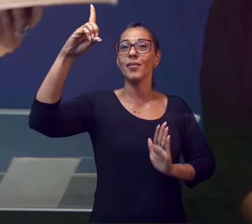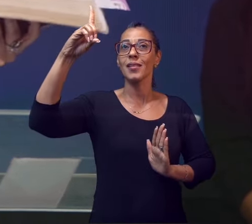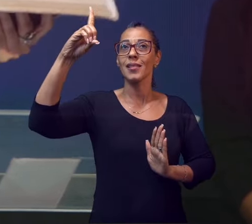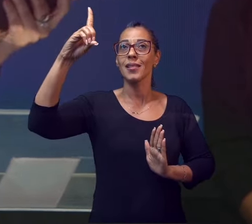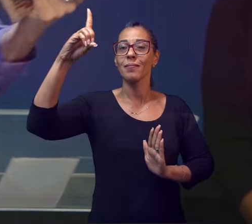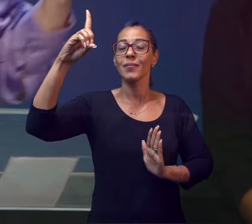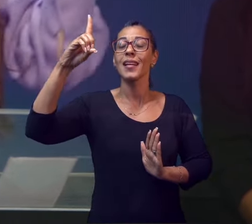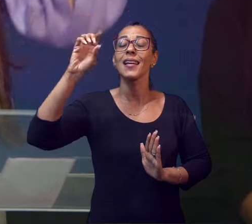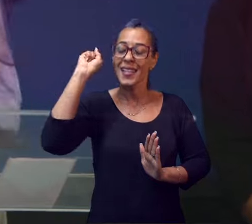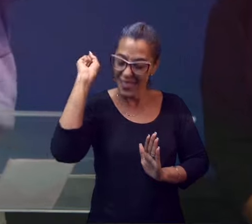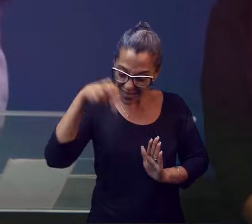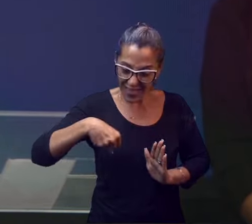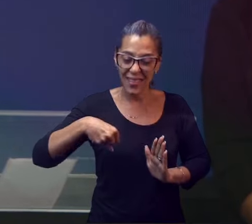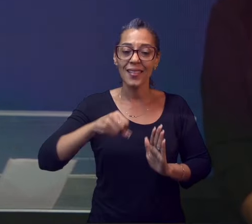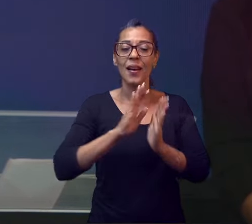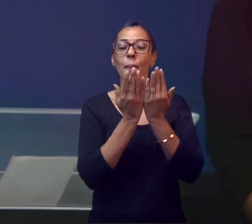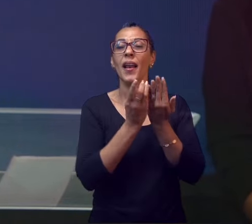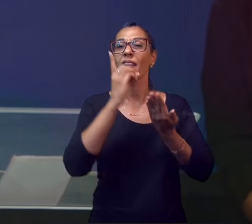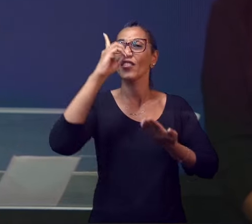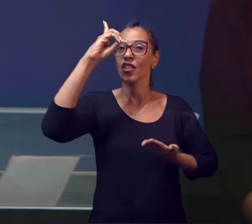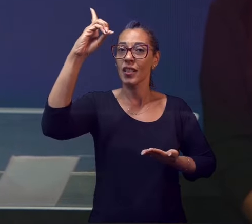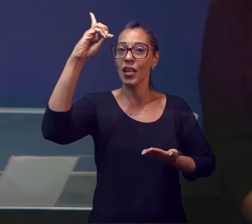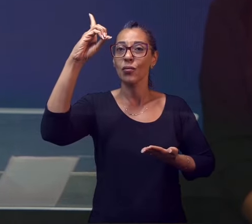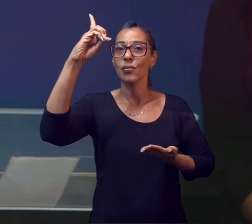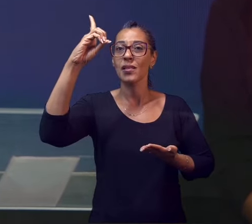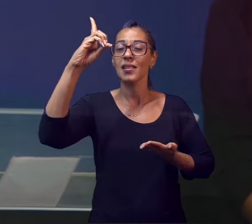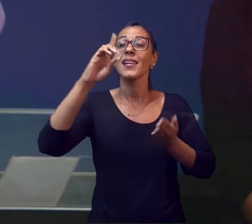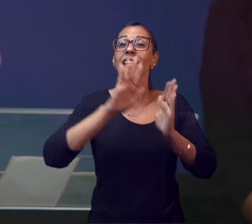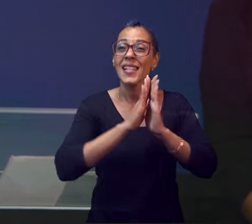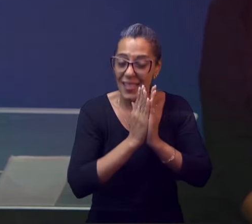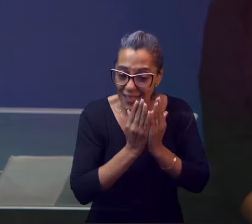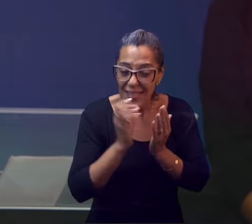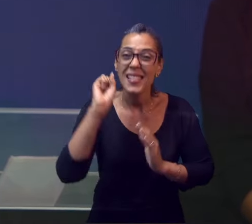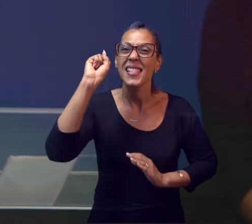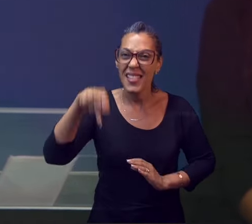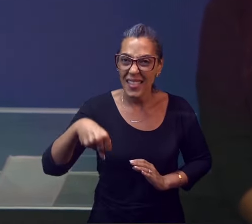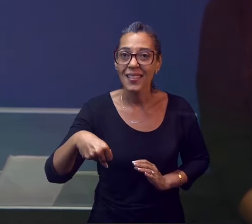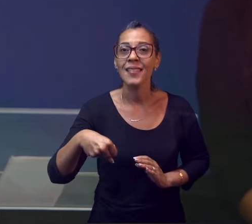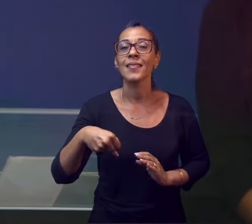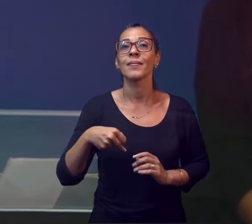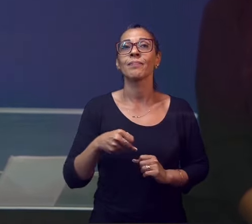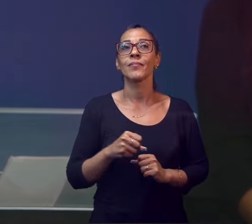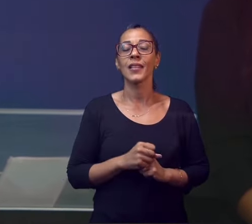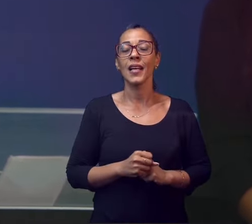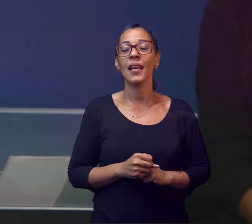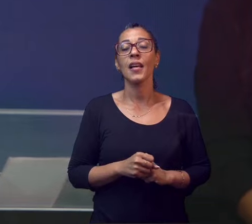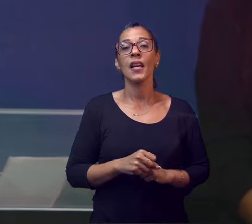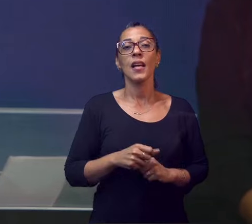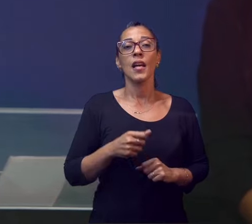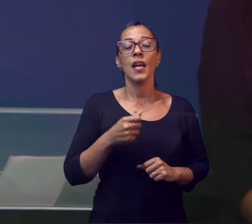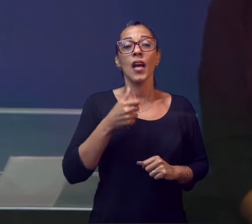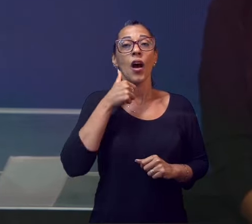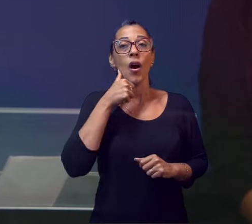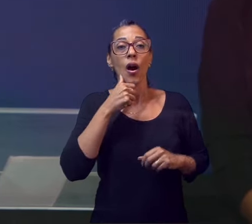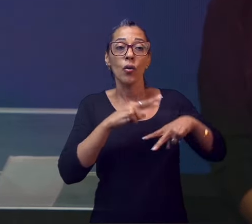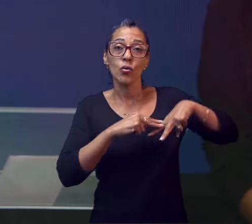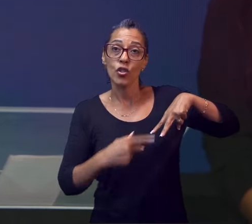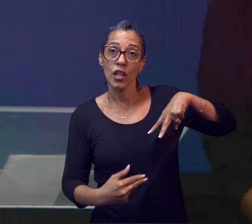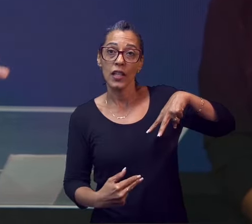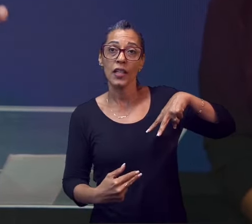senhor sim a dois gêneros biológicos homem e mulher O Brasil precisa